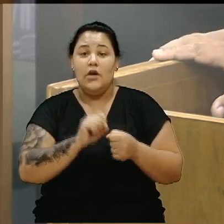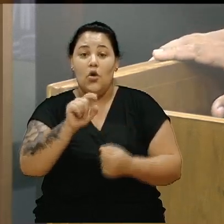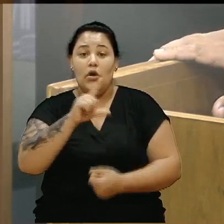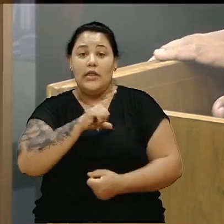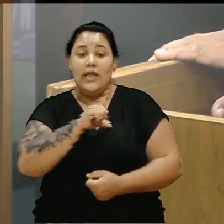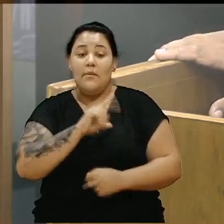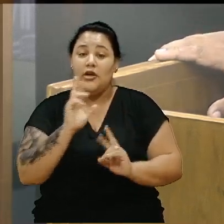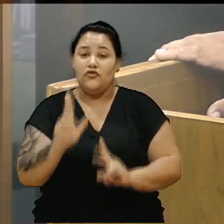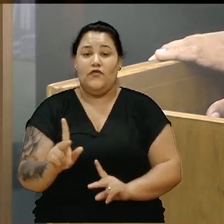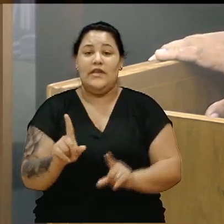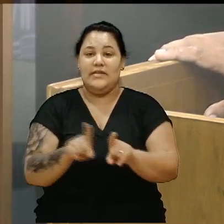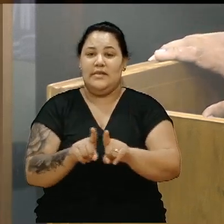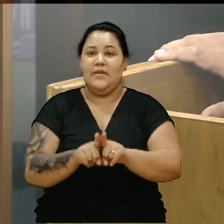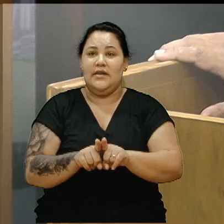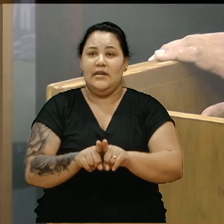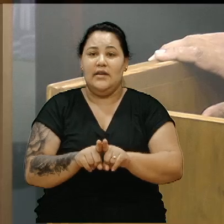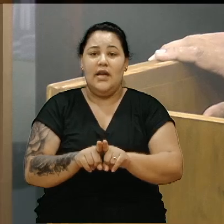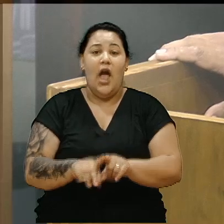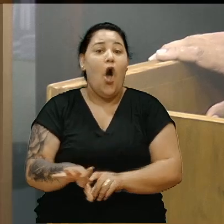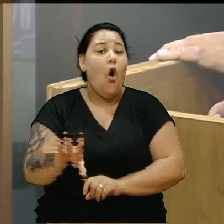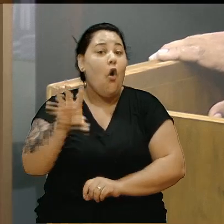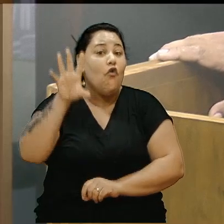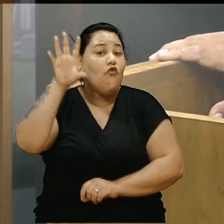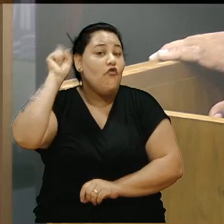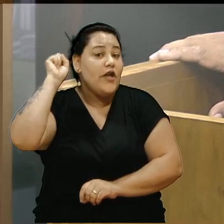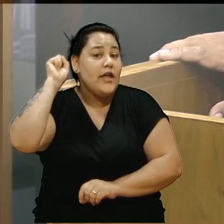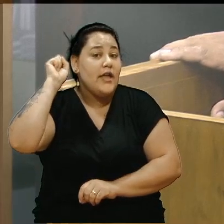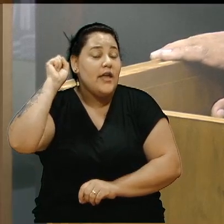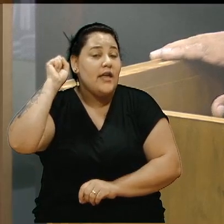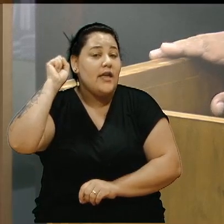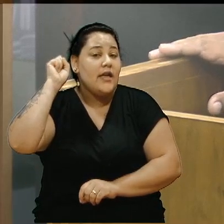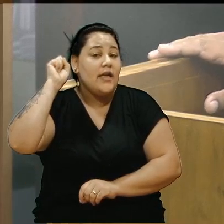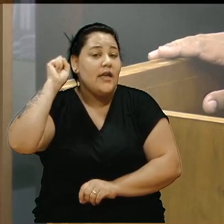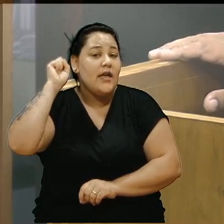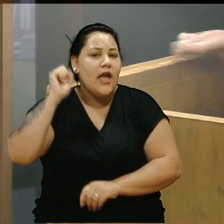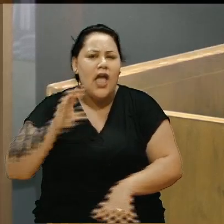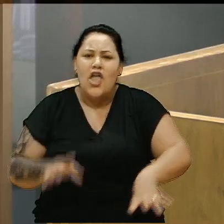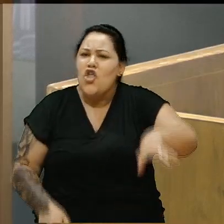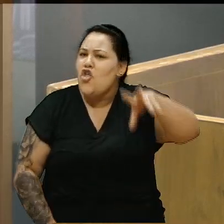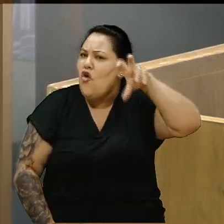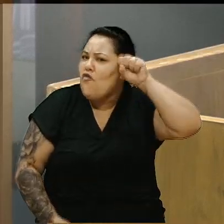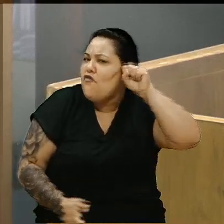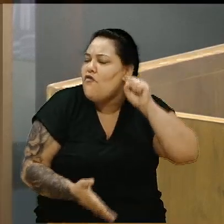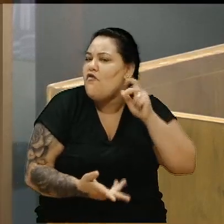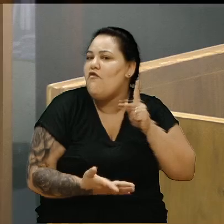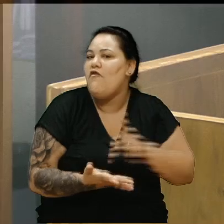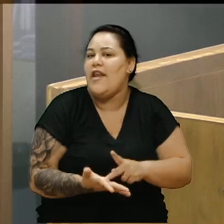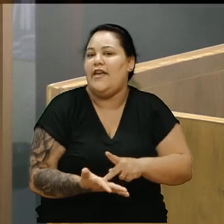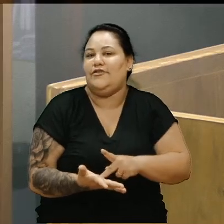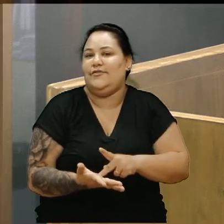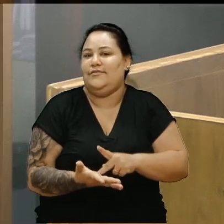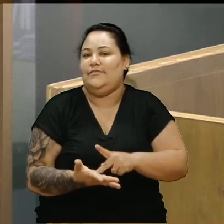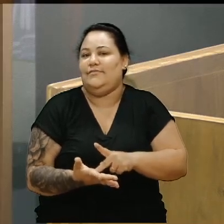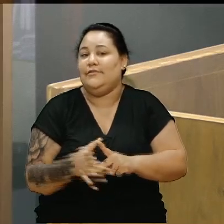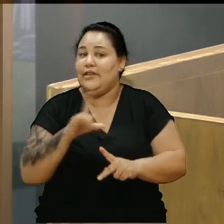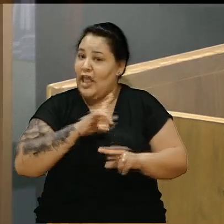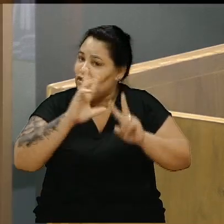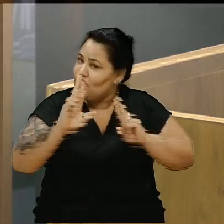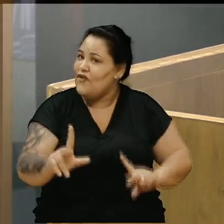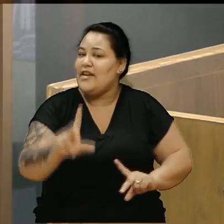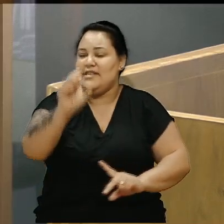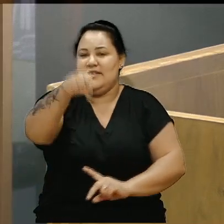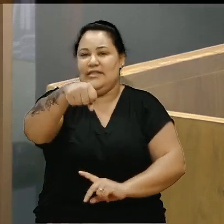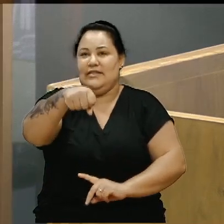grande entre ouvir e escutar. Eu estou aqui falando com as senhoras e com os senhores, estou ouvindo